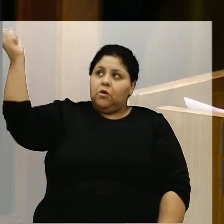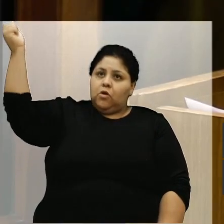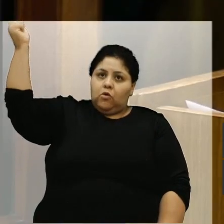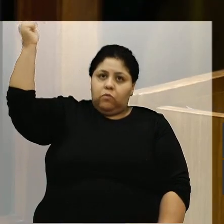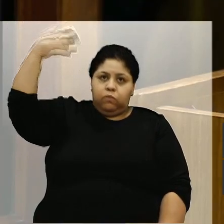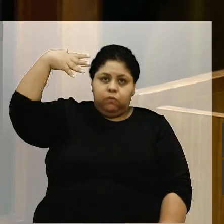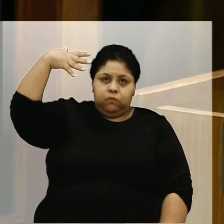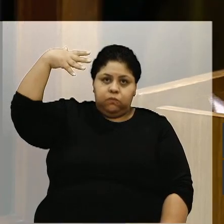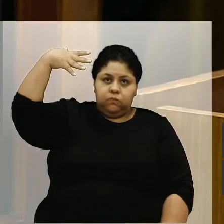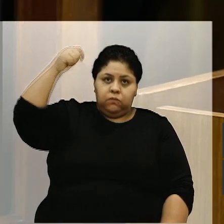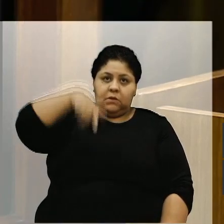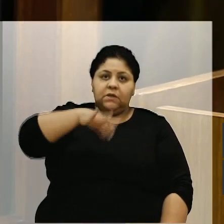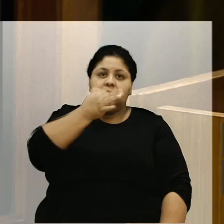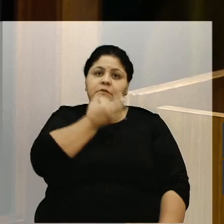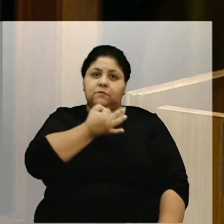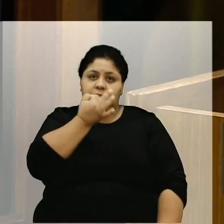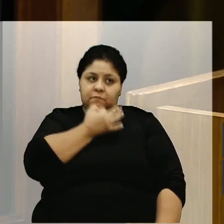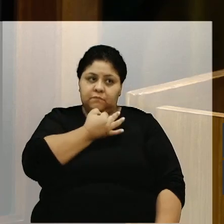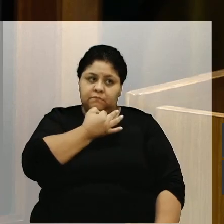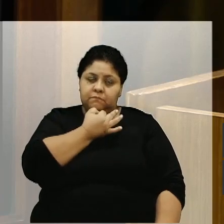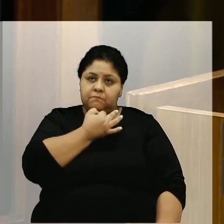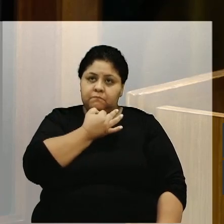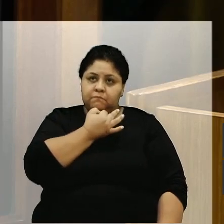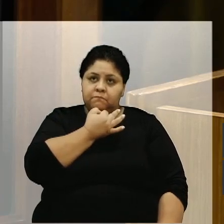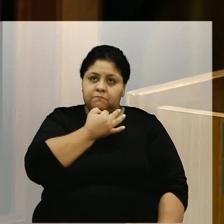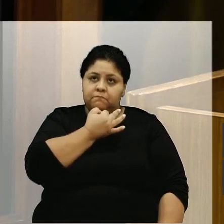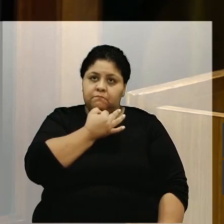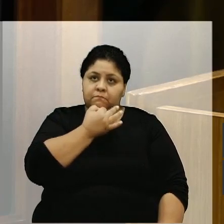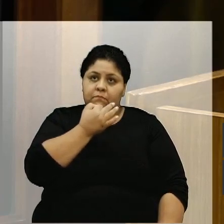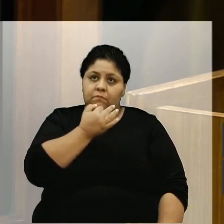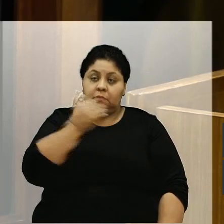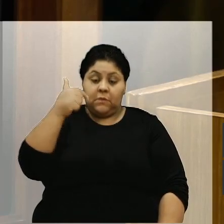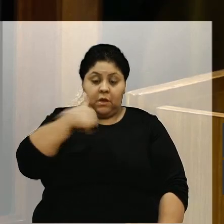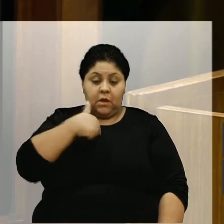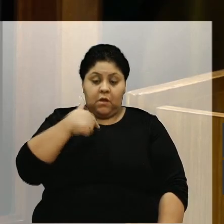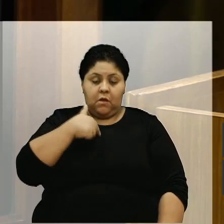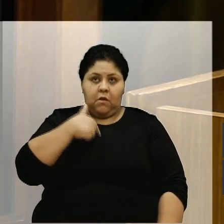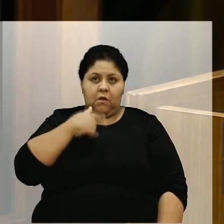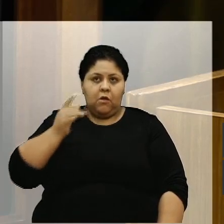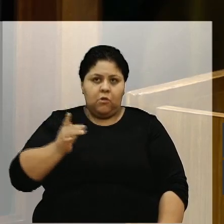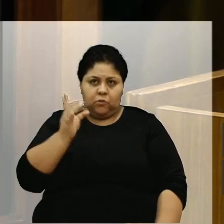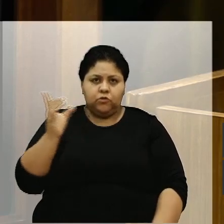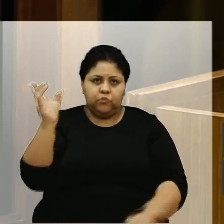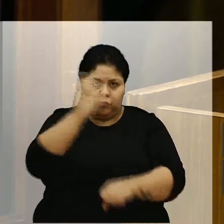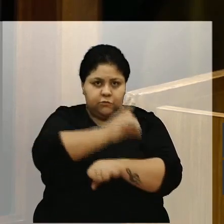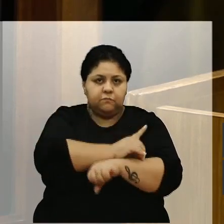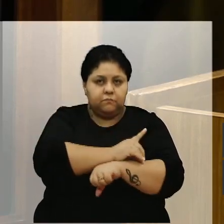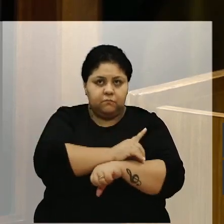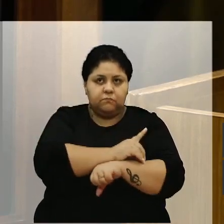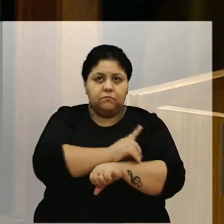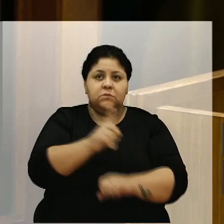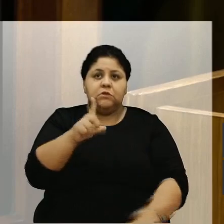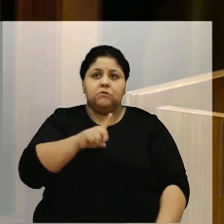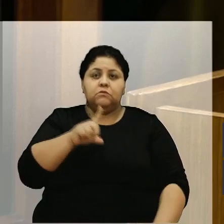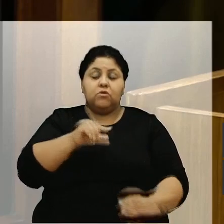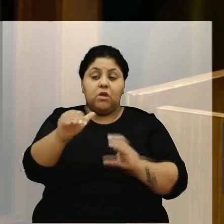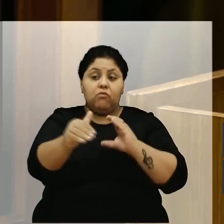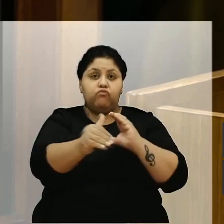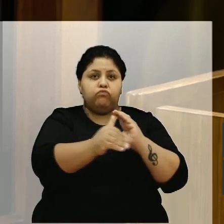cidade de Caxias do Sul. Esse vereador agora, nos últimos dias, tem